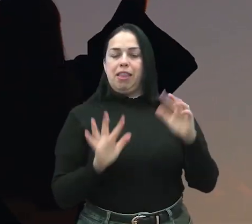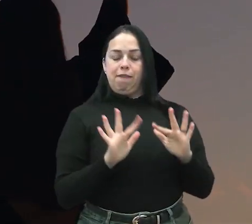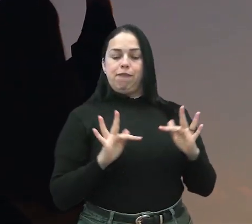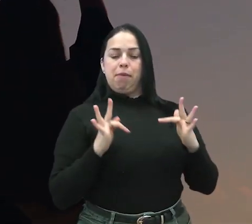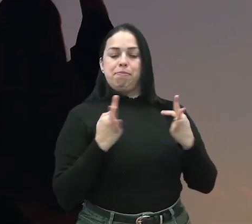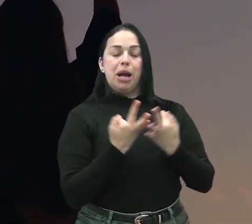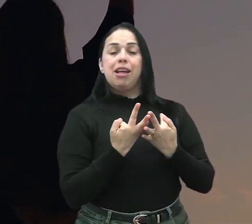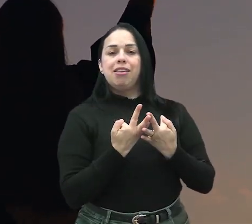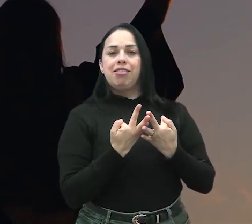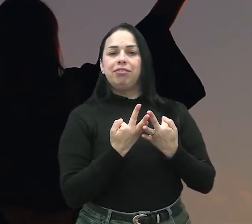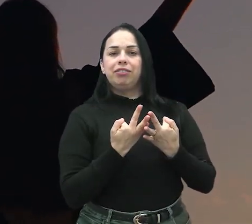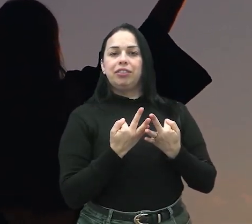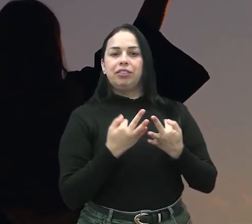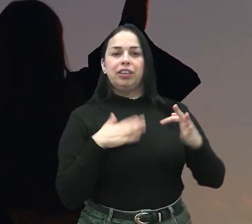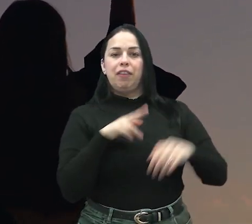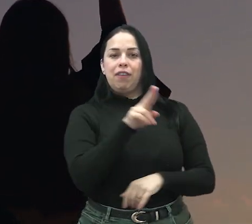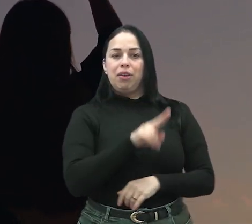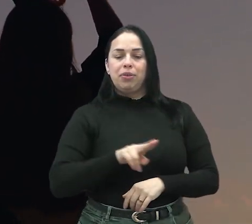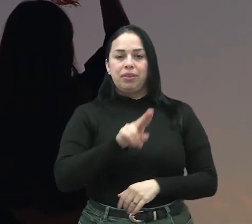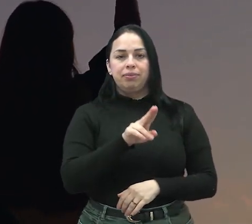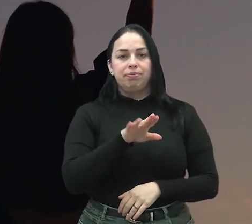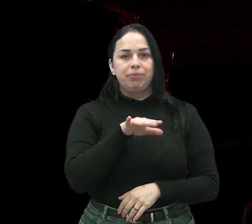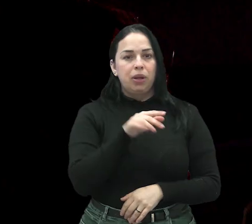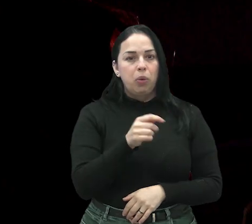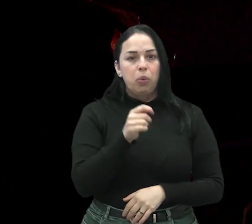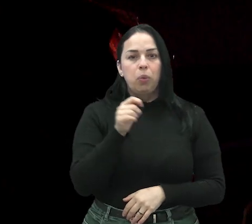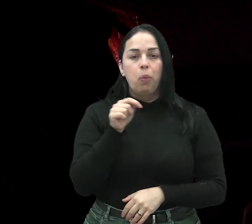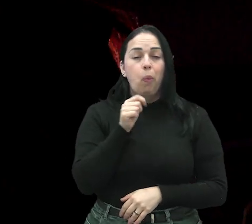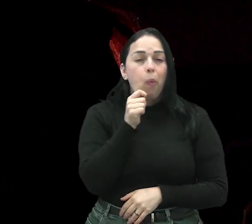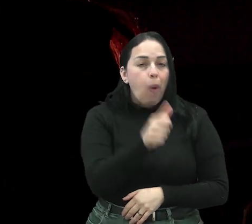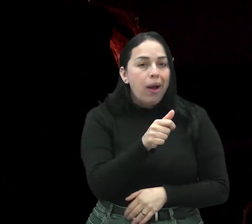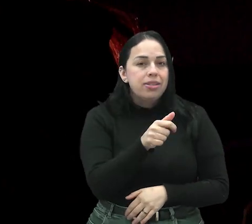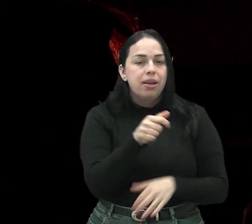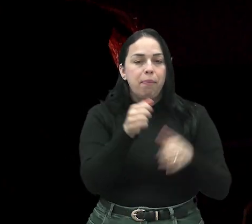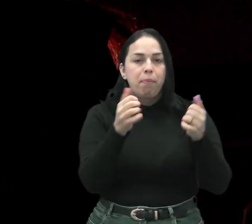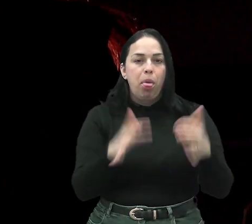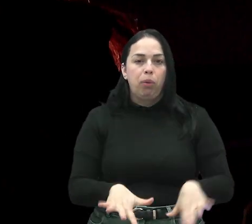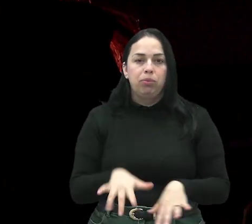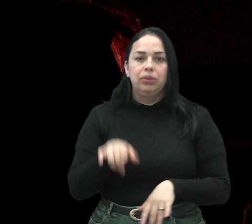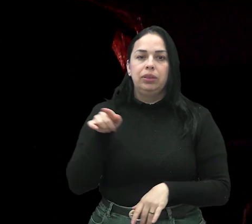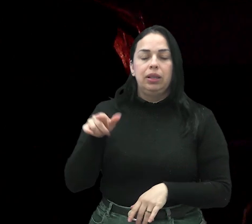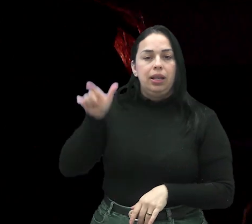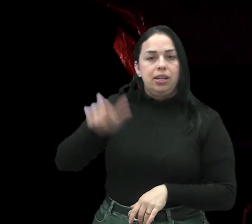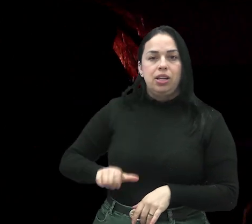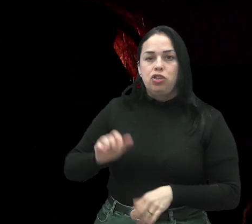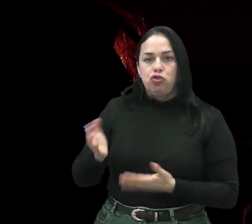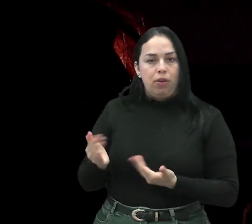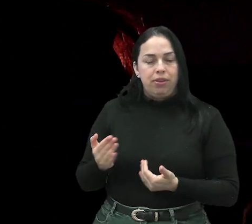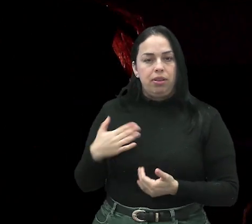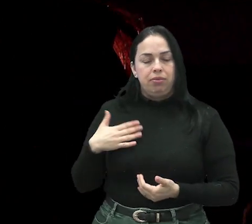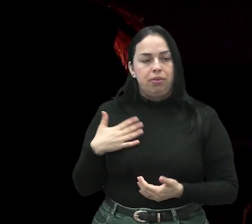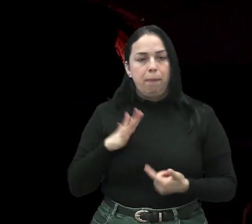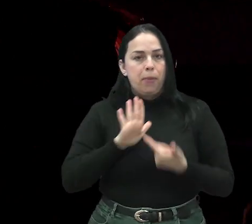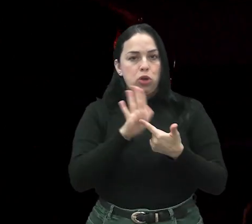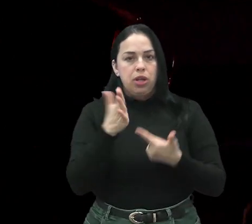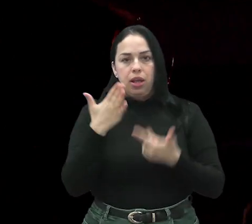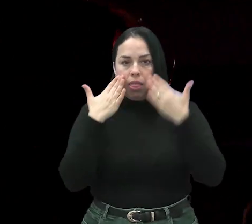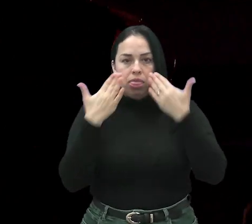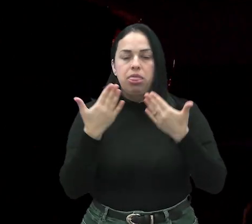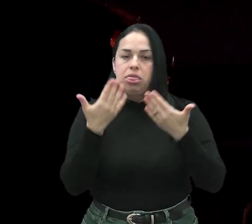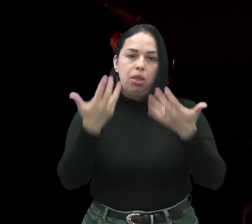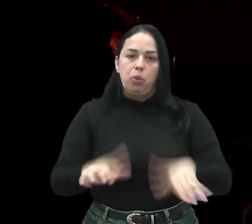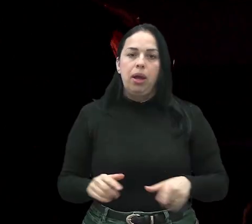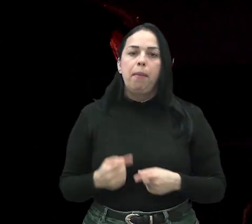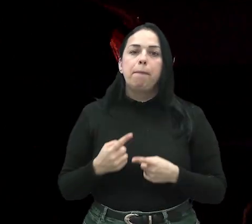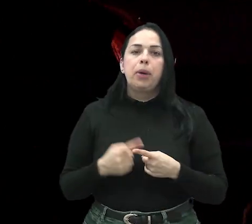ser a primeira da família a cursar uma faculdade. Tudo isso ficou perto de desmoronar na vida desta jovem que preferiu não